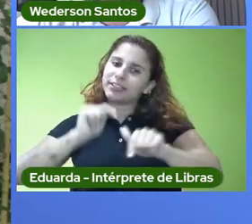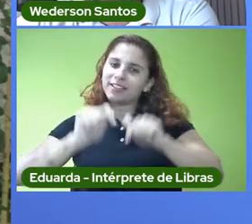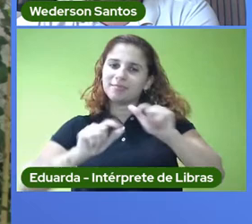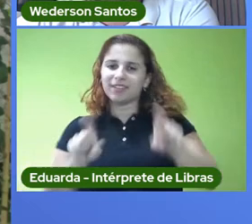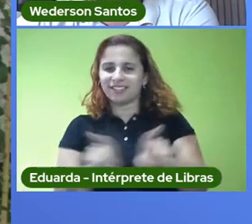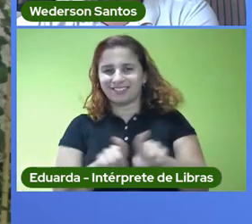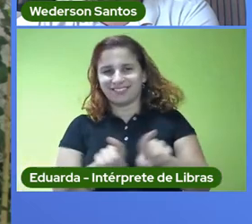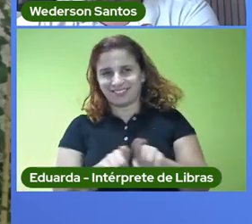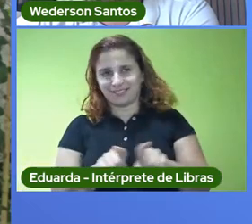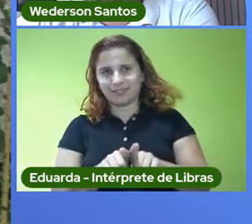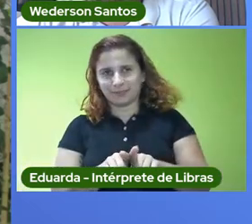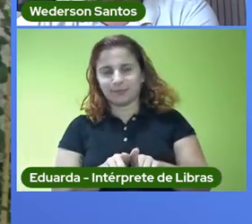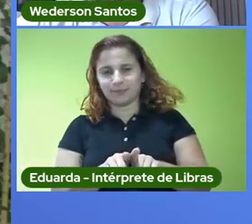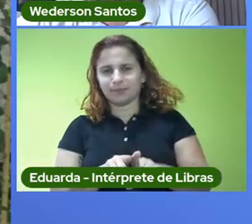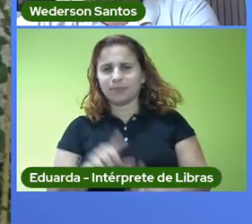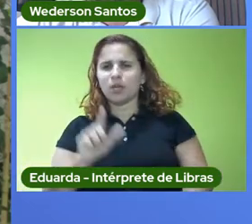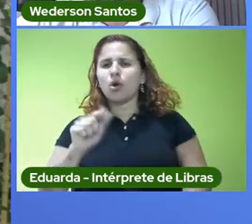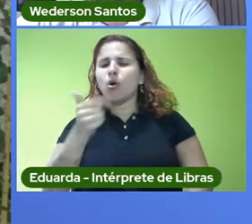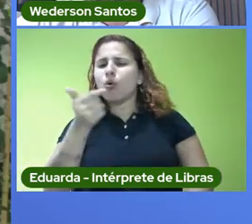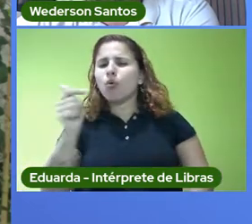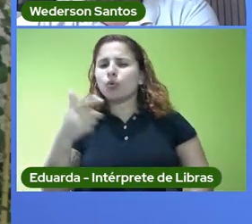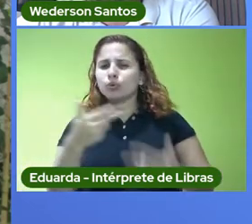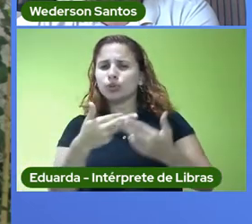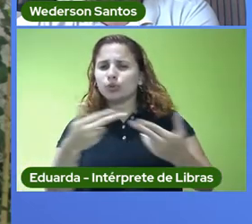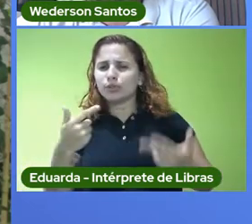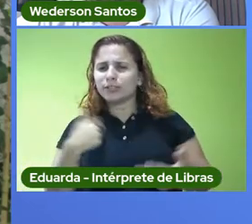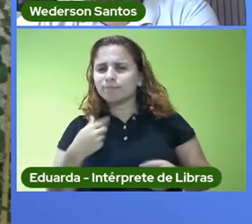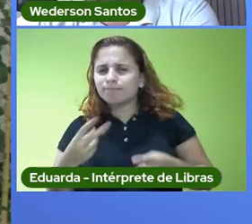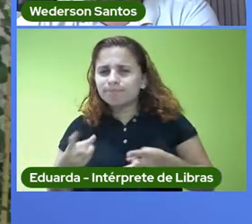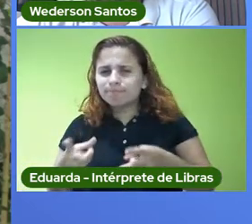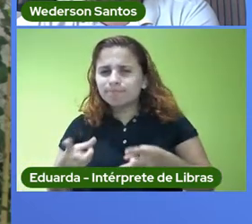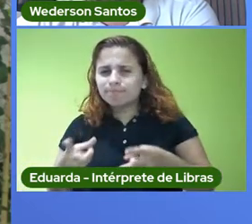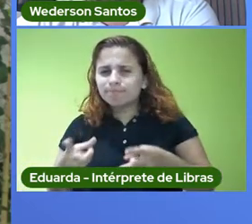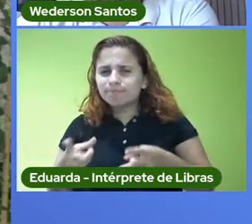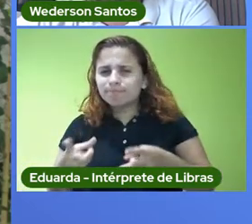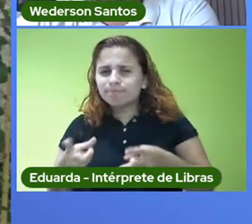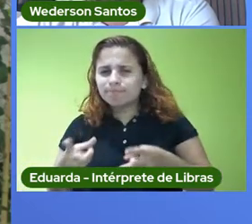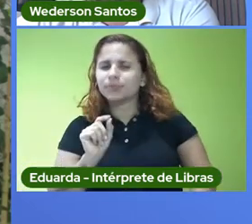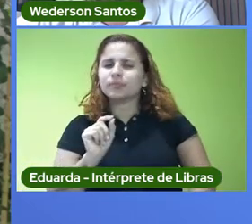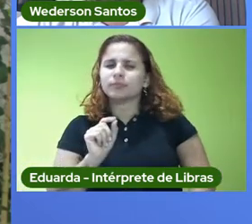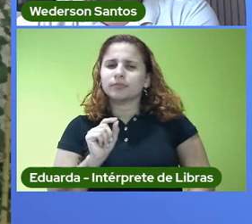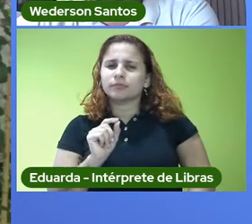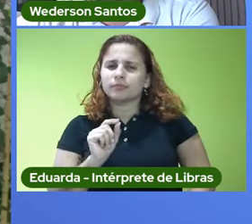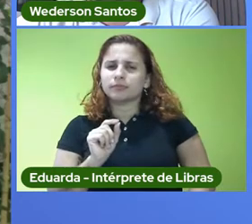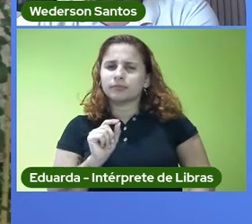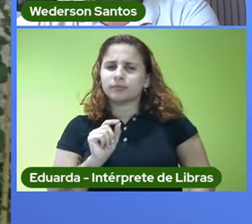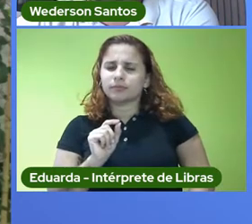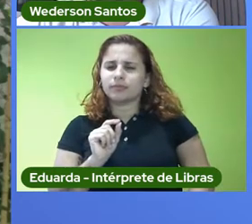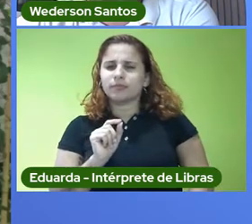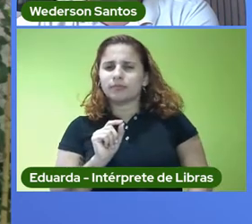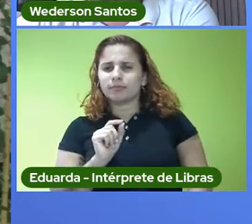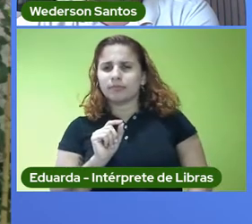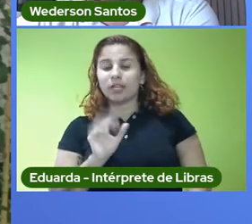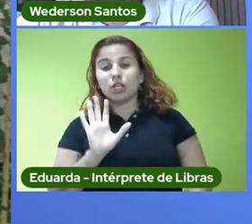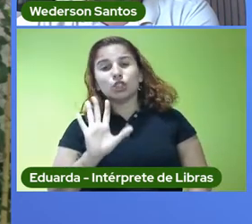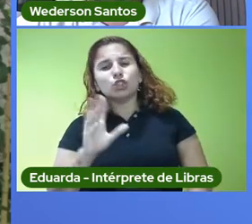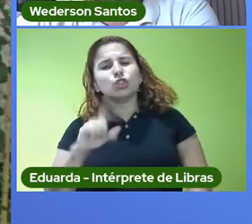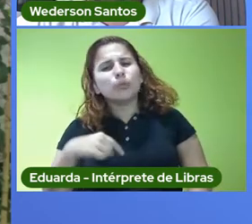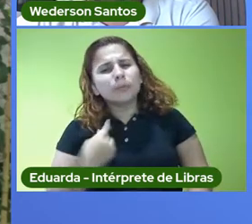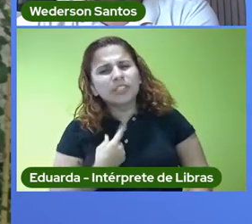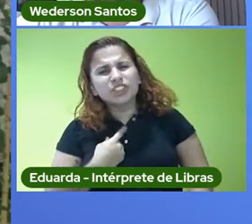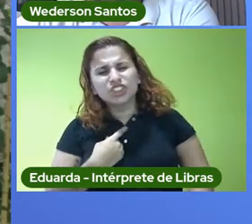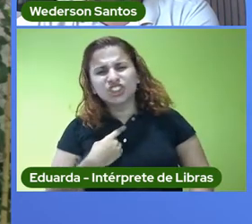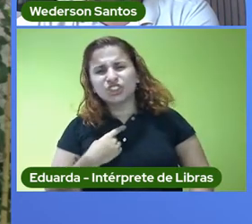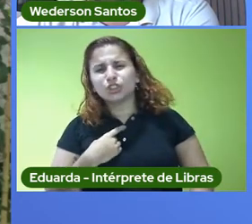atenção também, não vou me alongar mais, mas só para a gente desmistificar, assim, a assistência